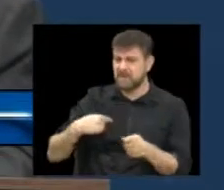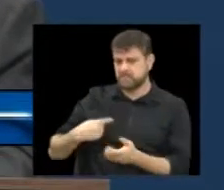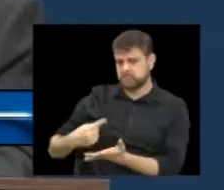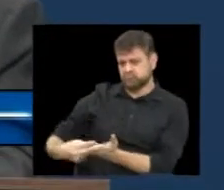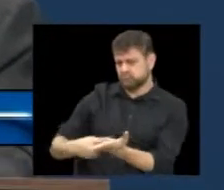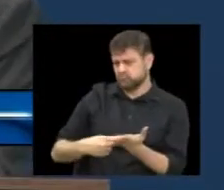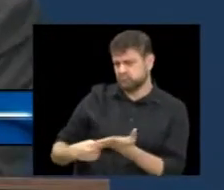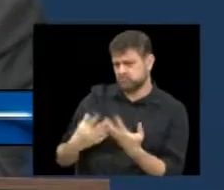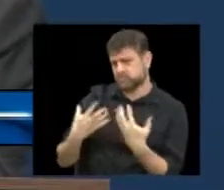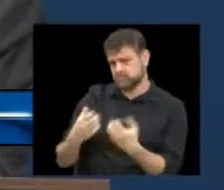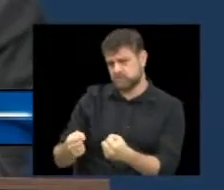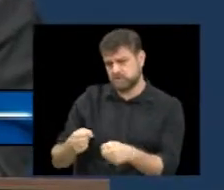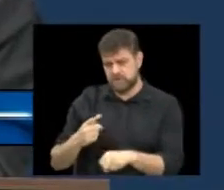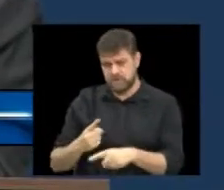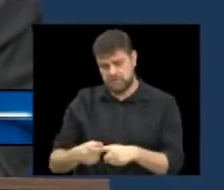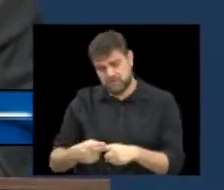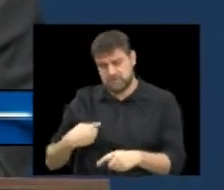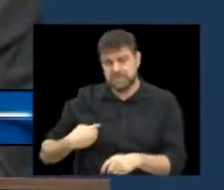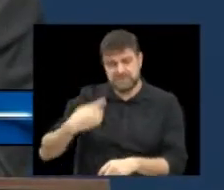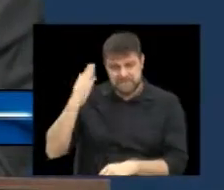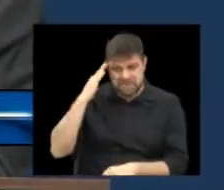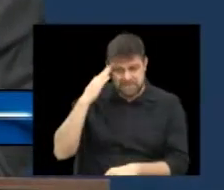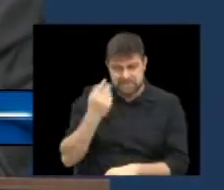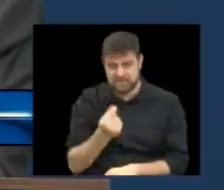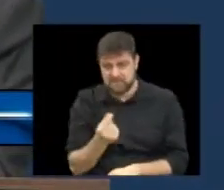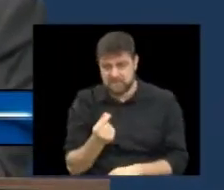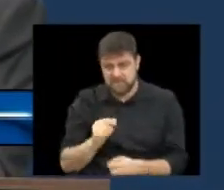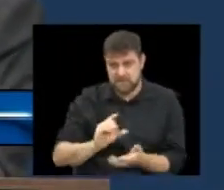isso, porque uma hora ou outra o orçamento de fato tem que